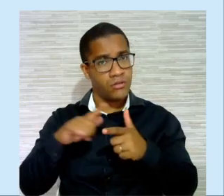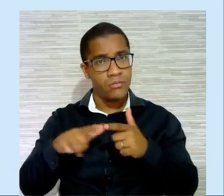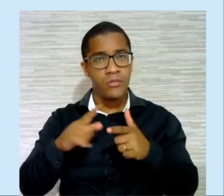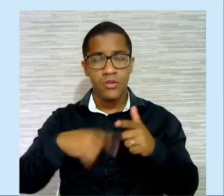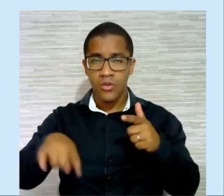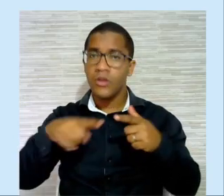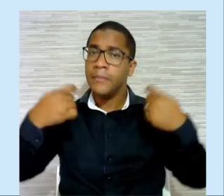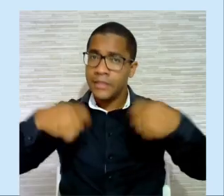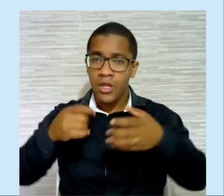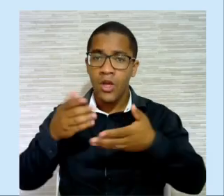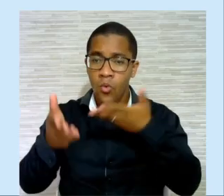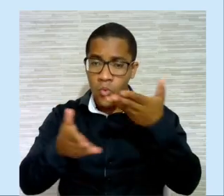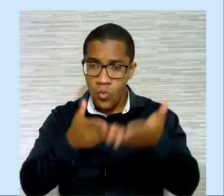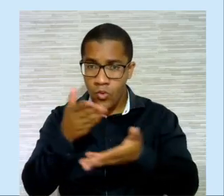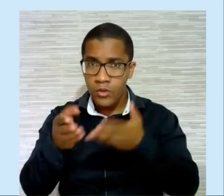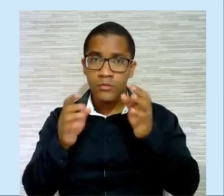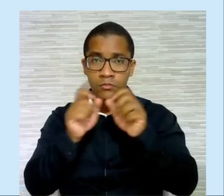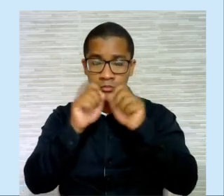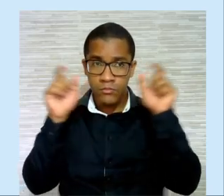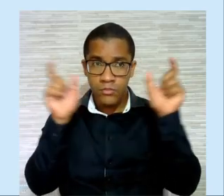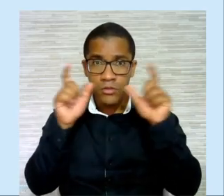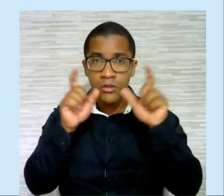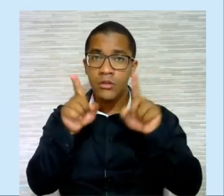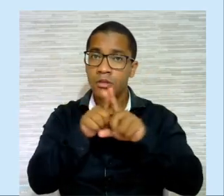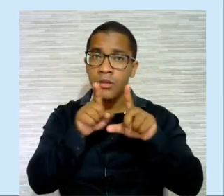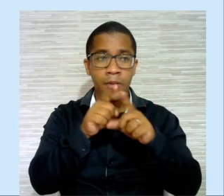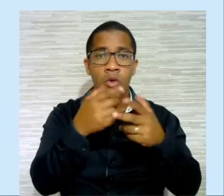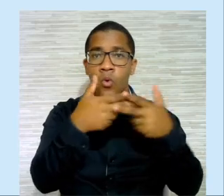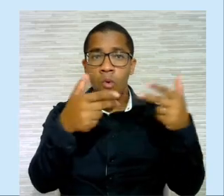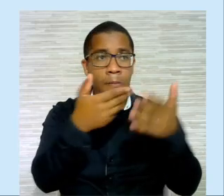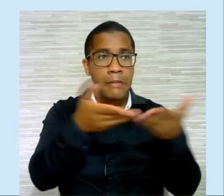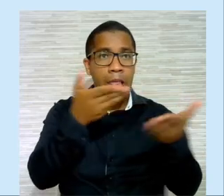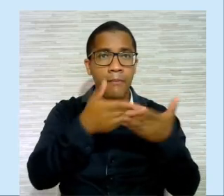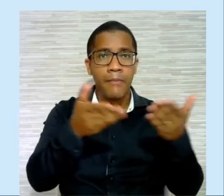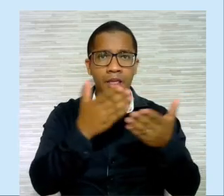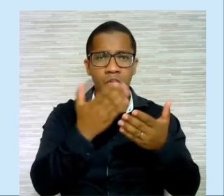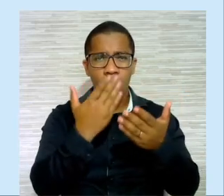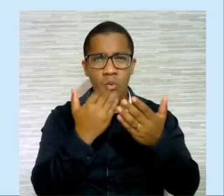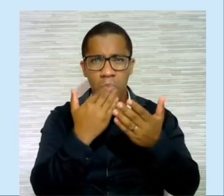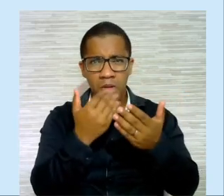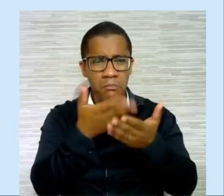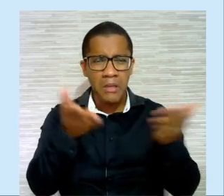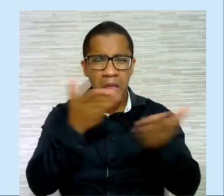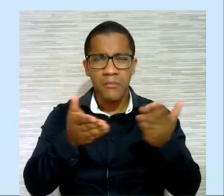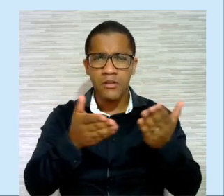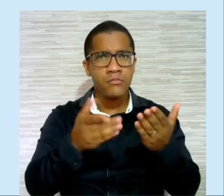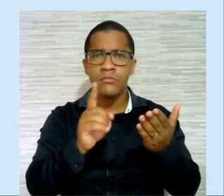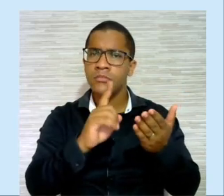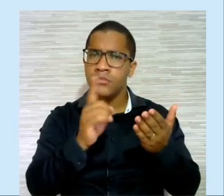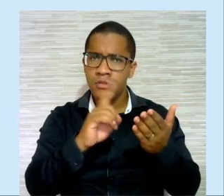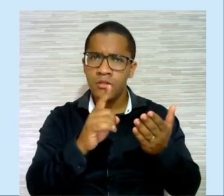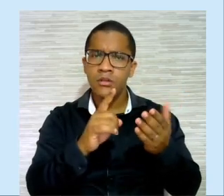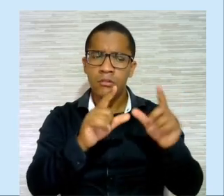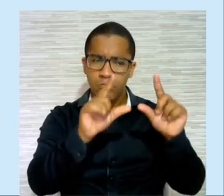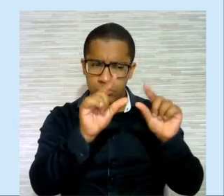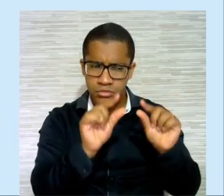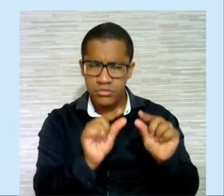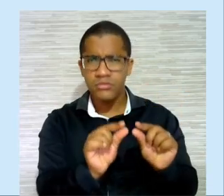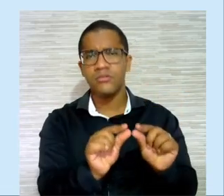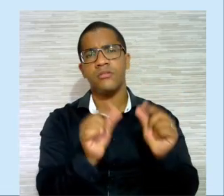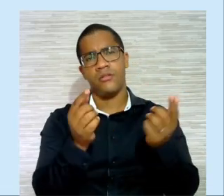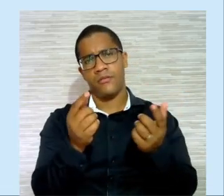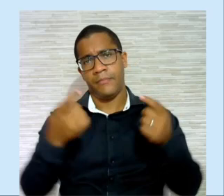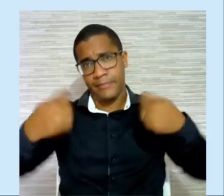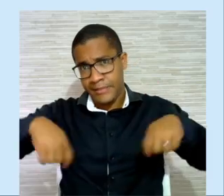a gente consiga preservar e desperdiçar cada vez mais uma quantidade mínima de alimentos, tá, gente? Então,